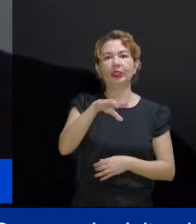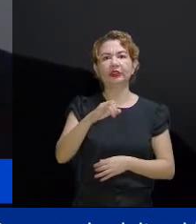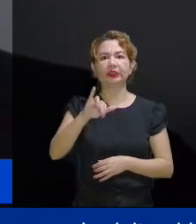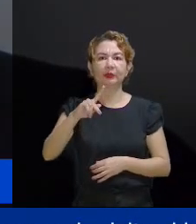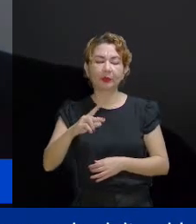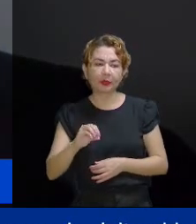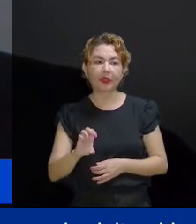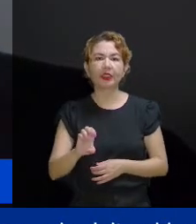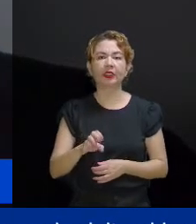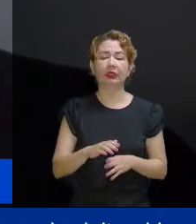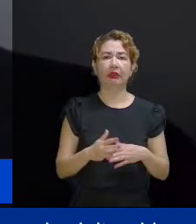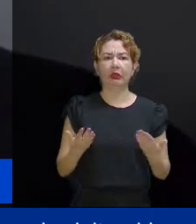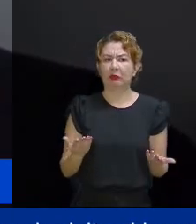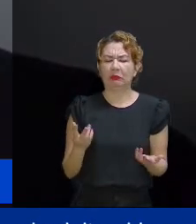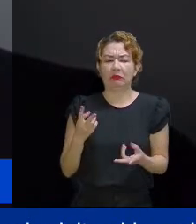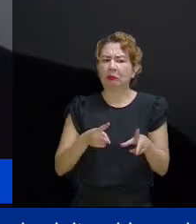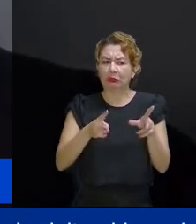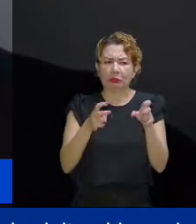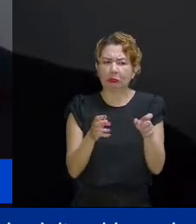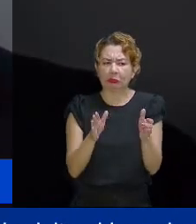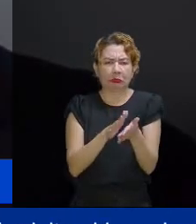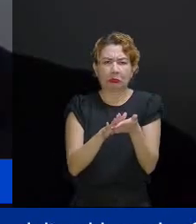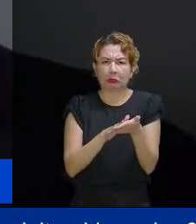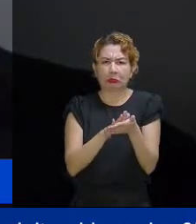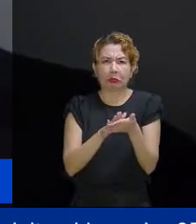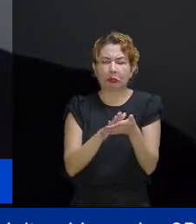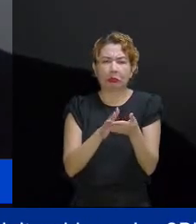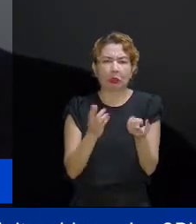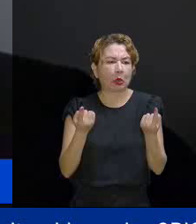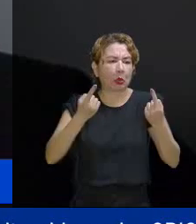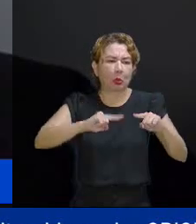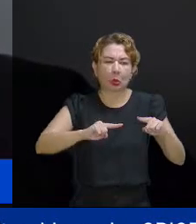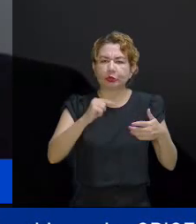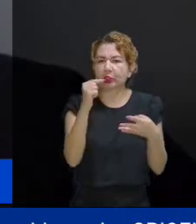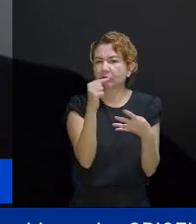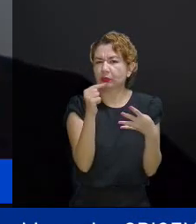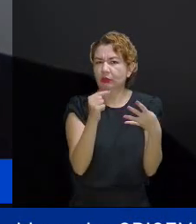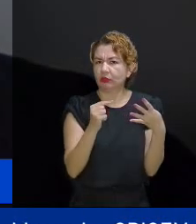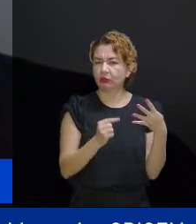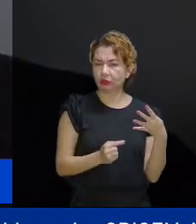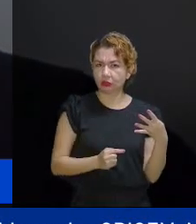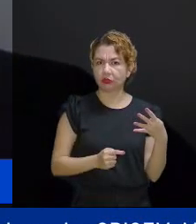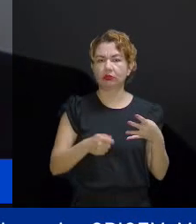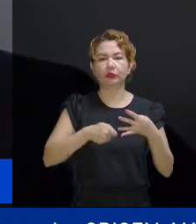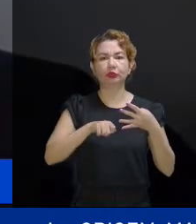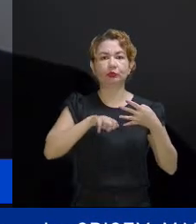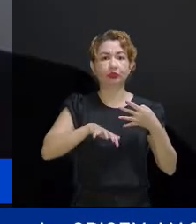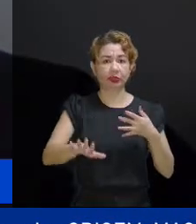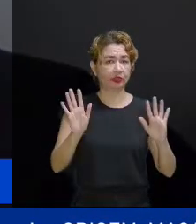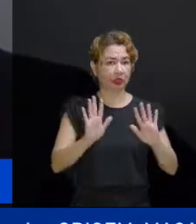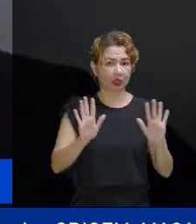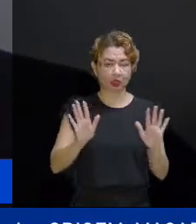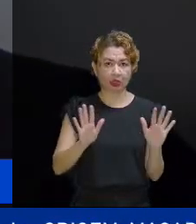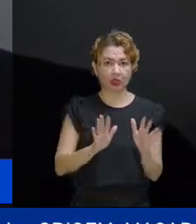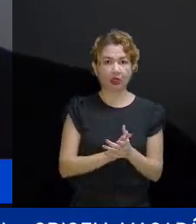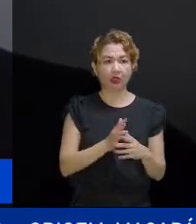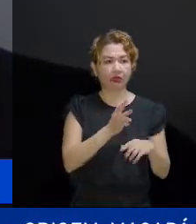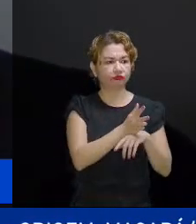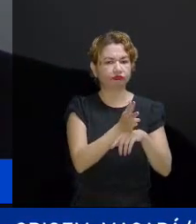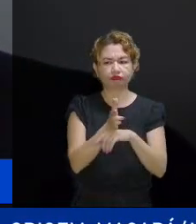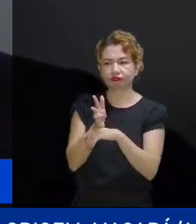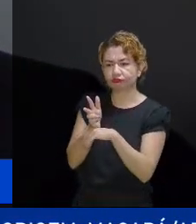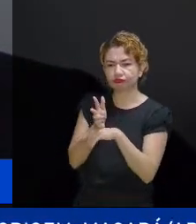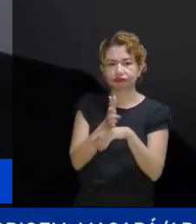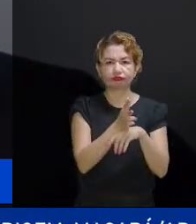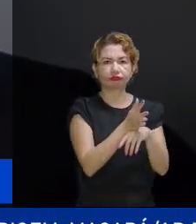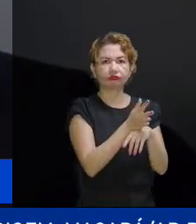recorridos tenham infringido qualquer um dos requisitos estabelecidos pela jurisprudência para que a captação de